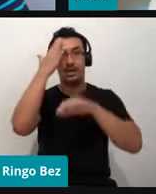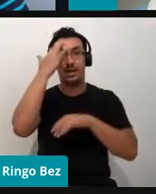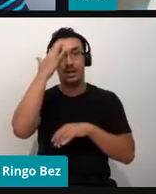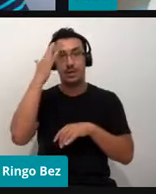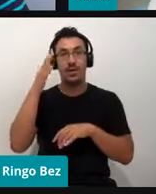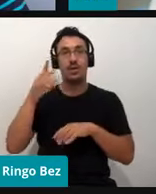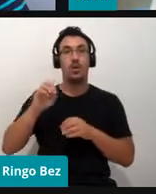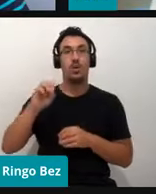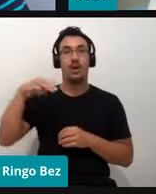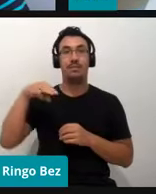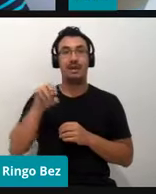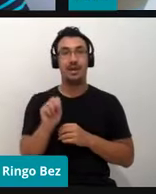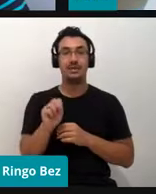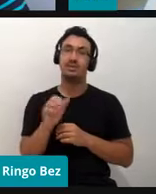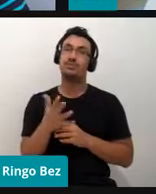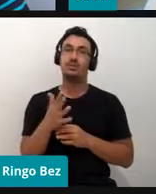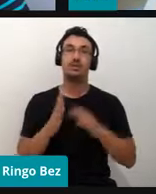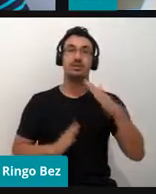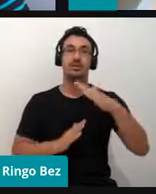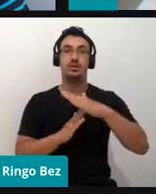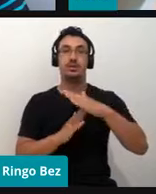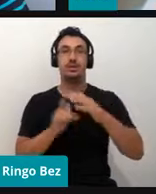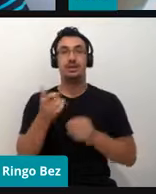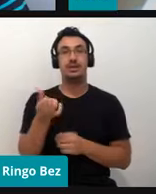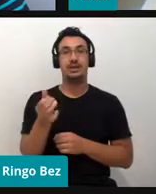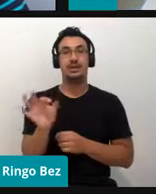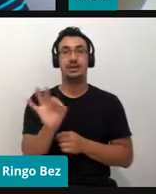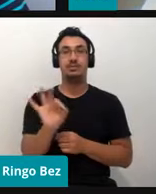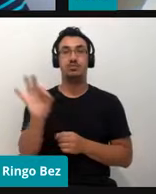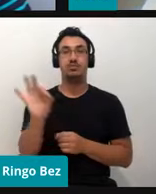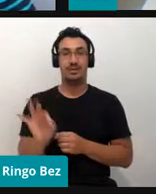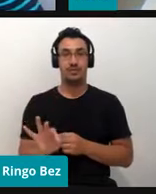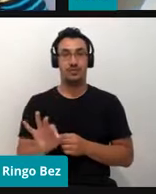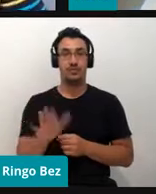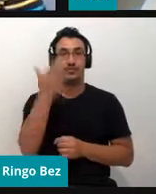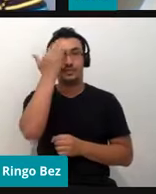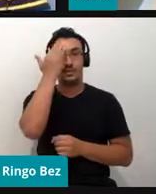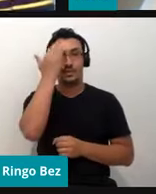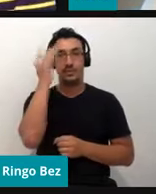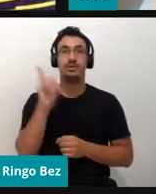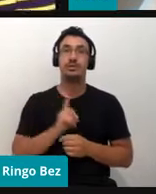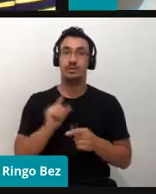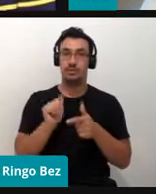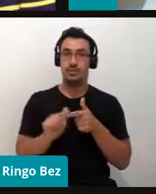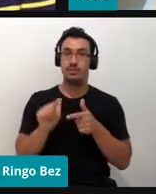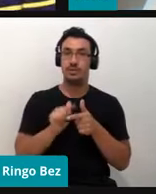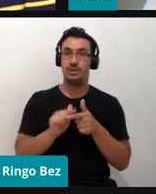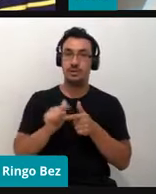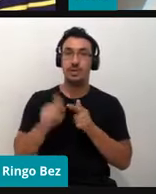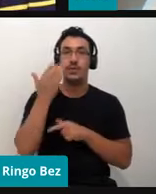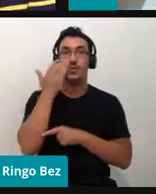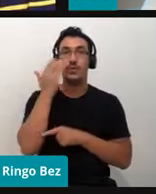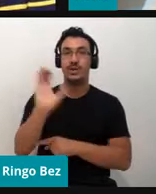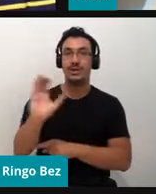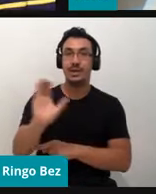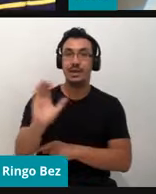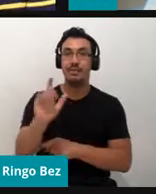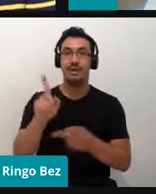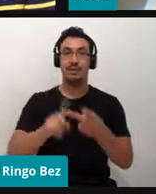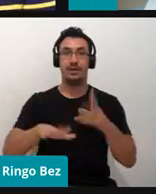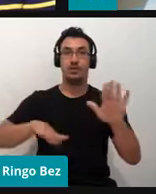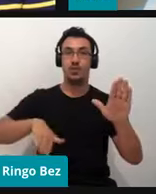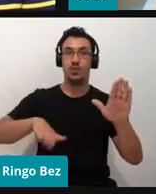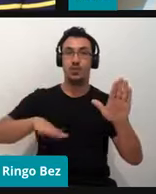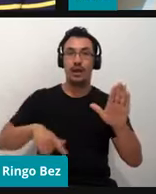de Saúde, é em torno de 60%. Então, nós temos enfrentado dias aqui na região de Curitiba e mesmo aqui no litoral, em que nós